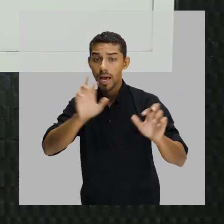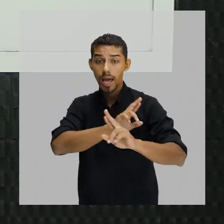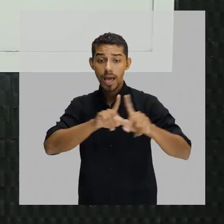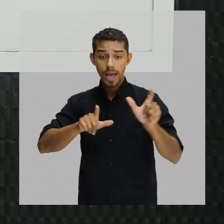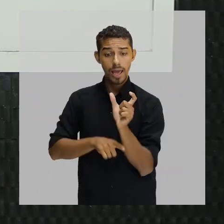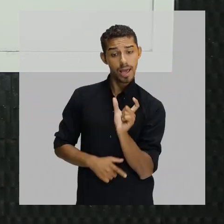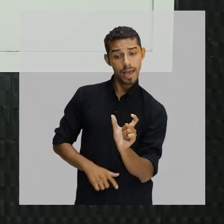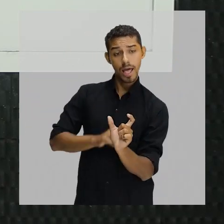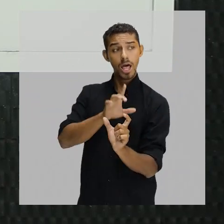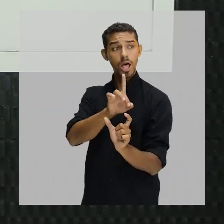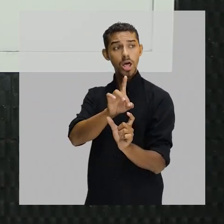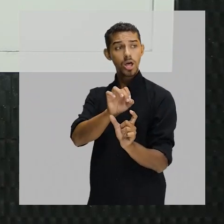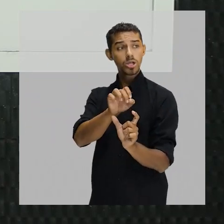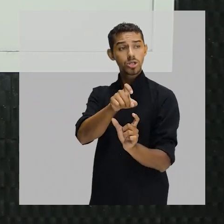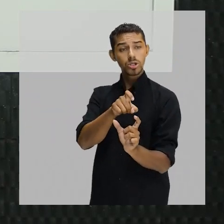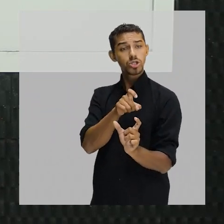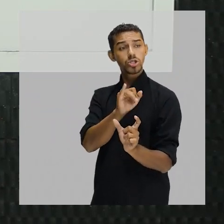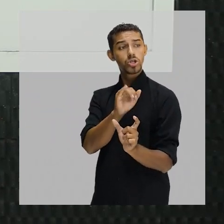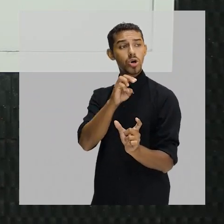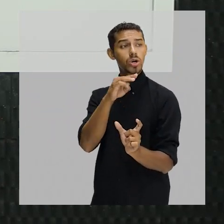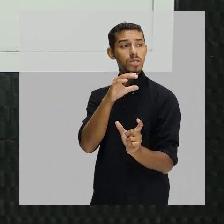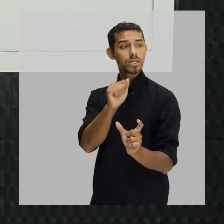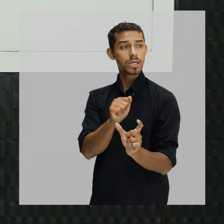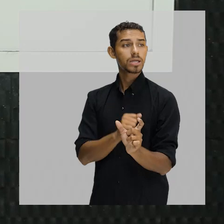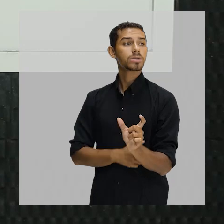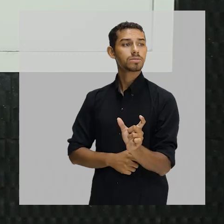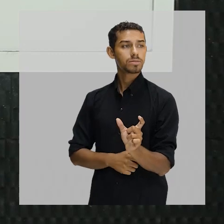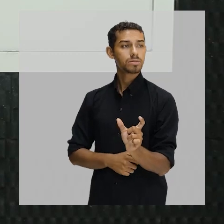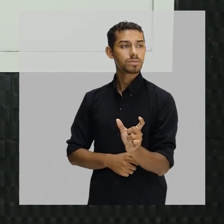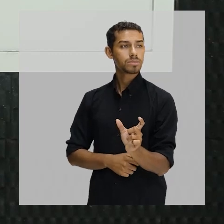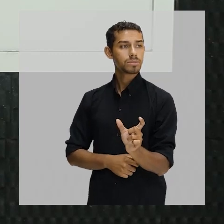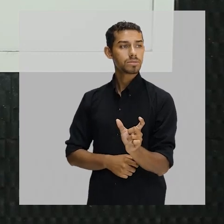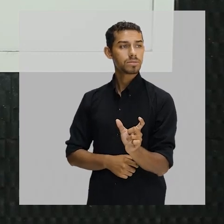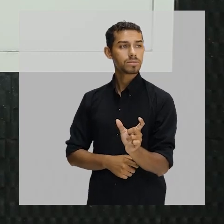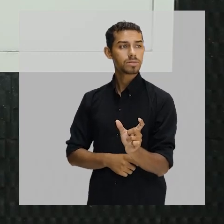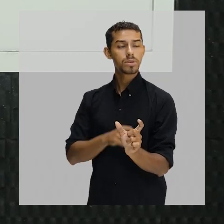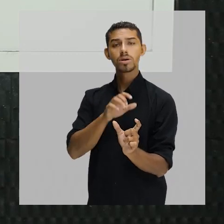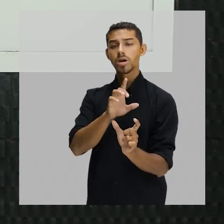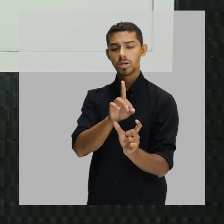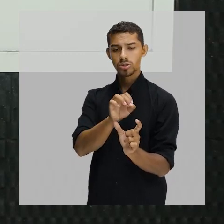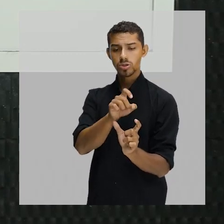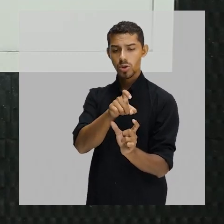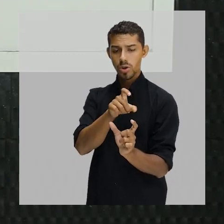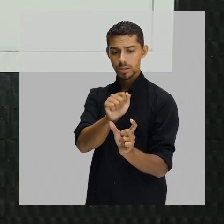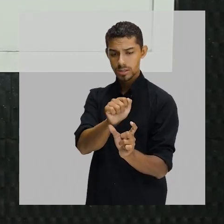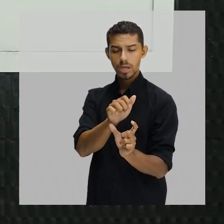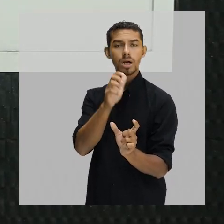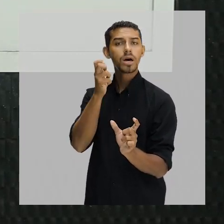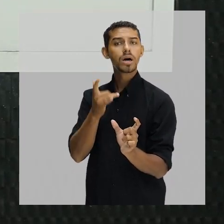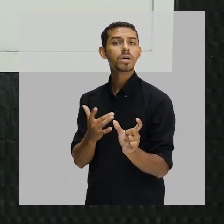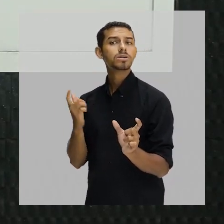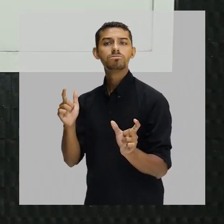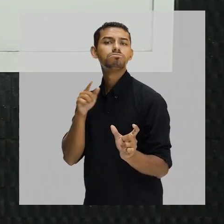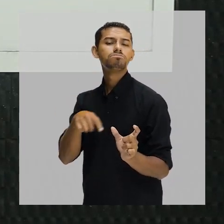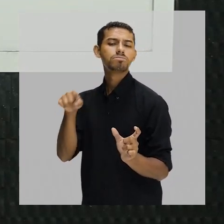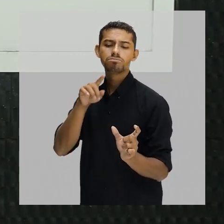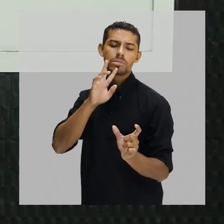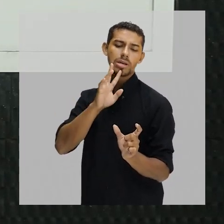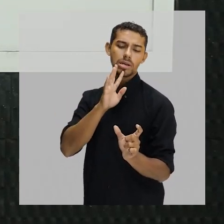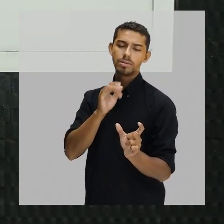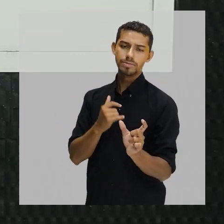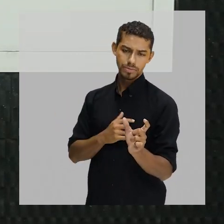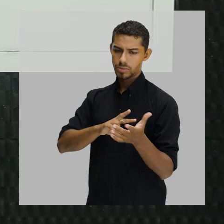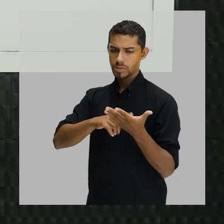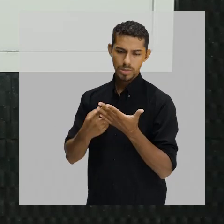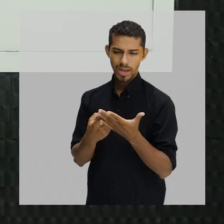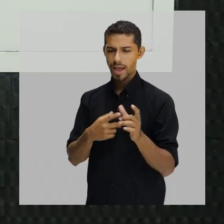por exemplo. Olha só, olha aqui. A doxa é o que vocês chamam, vou traduzir aqui pelo